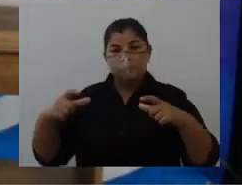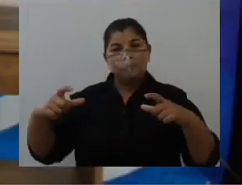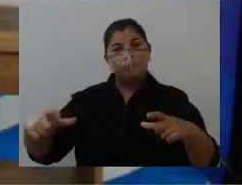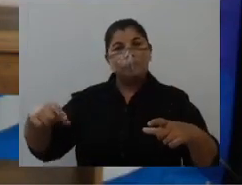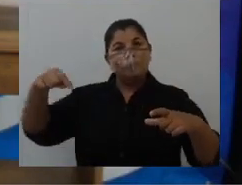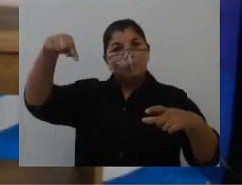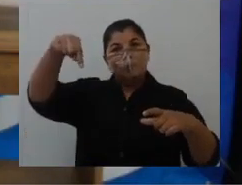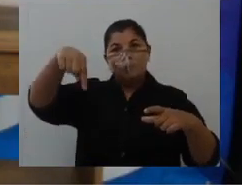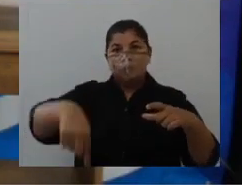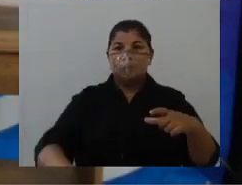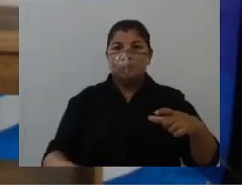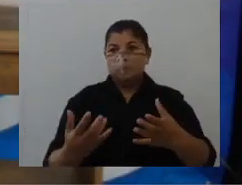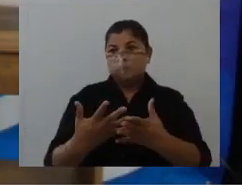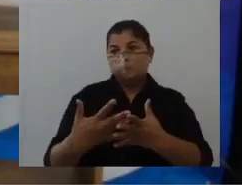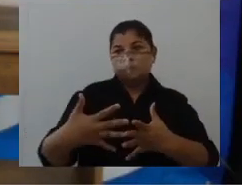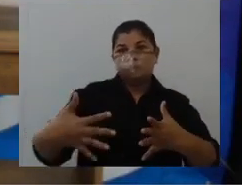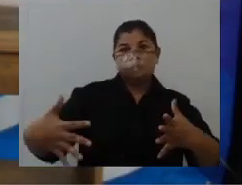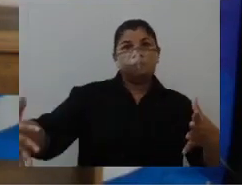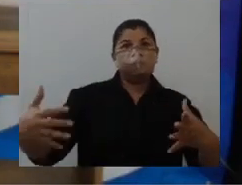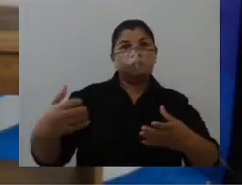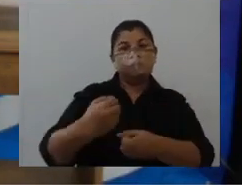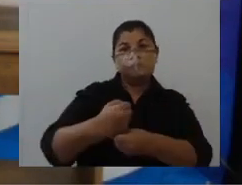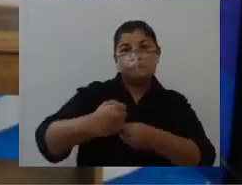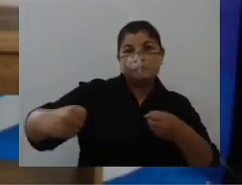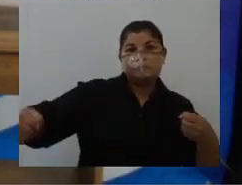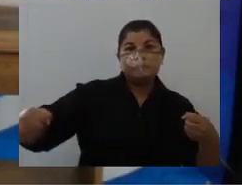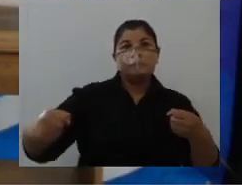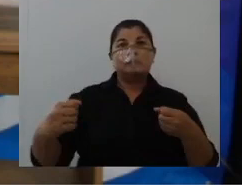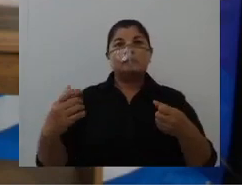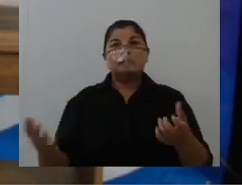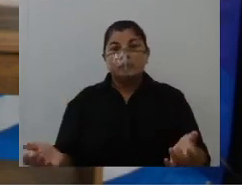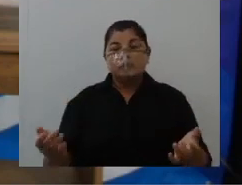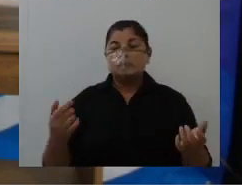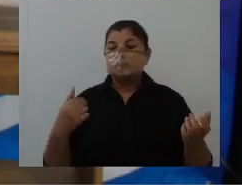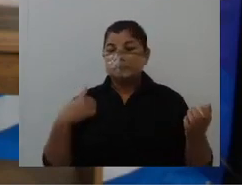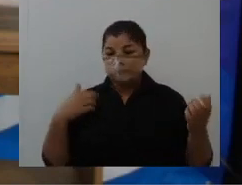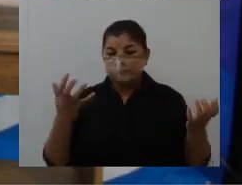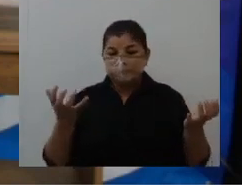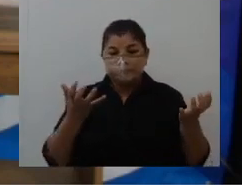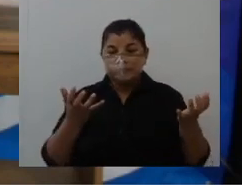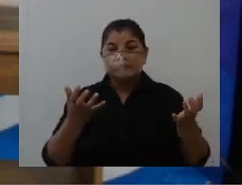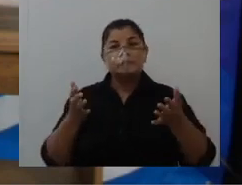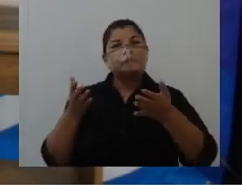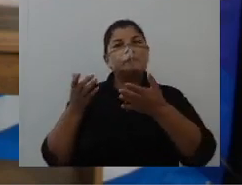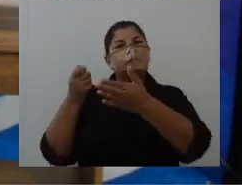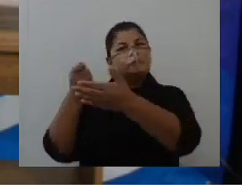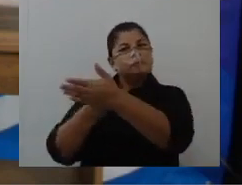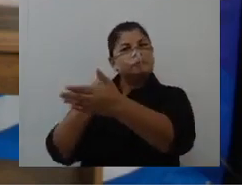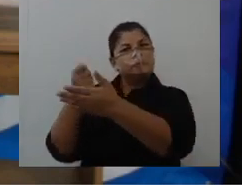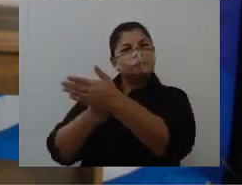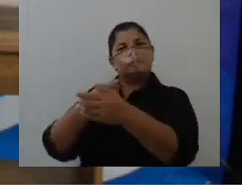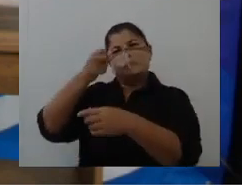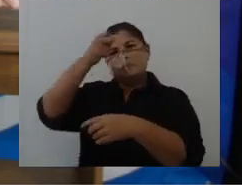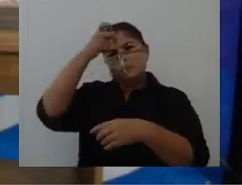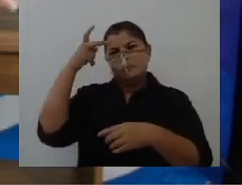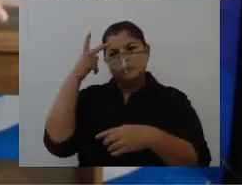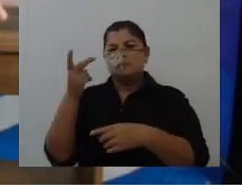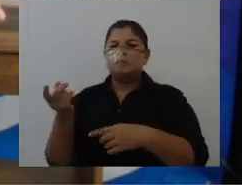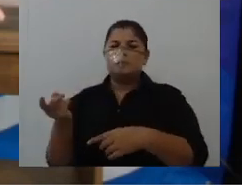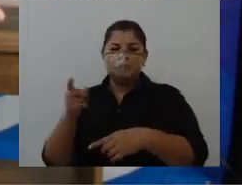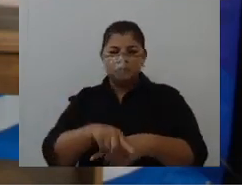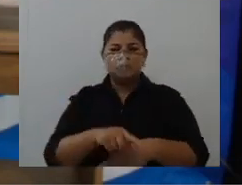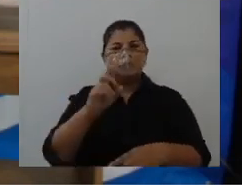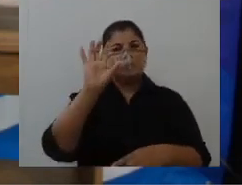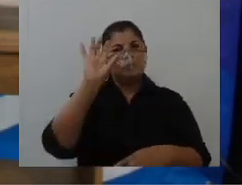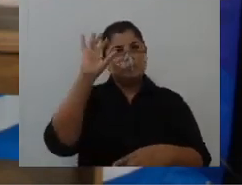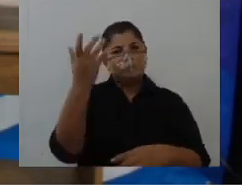buraco gigante, beleza? E aí você quer reivindicar que a prefeitura vá lá e resolva aquele